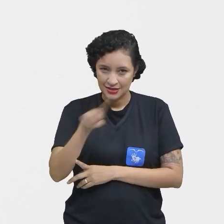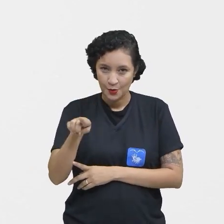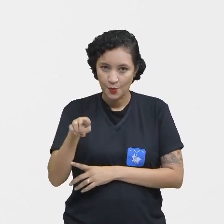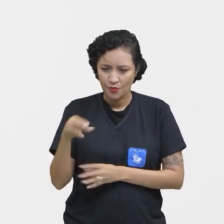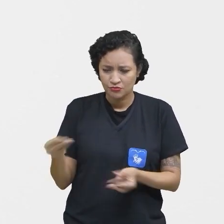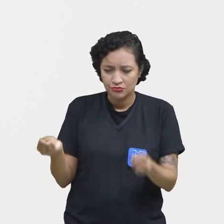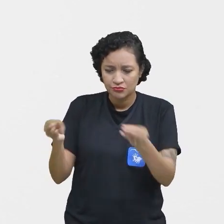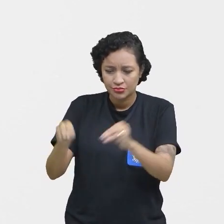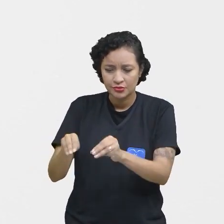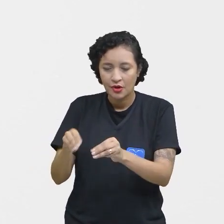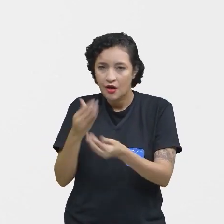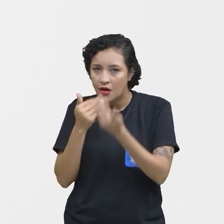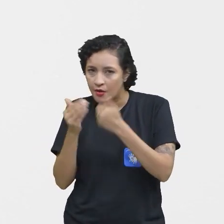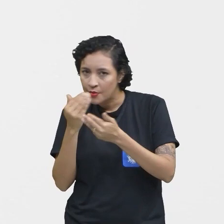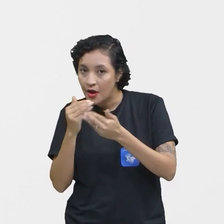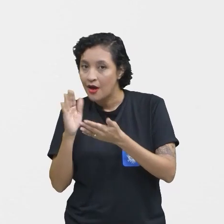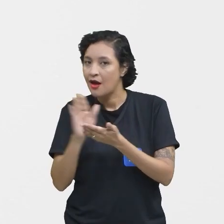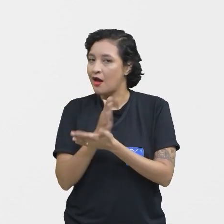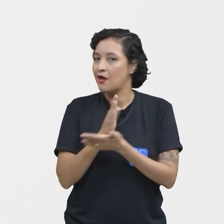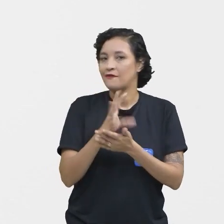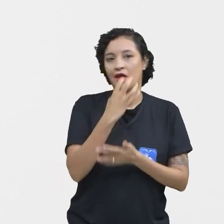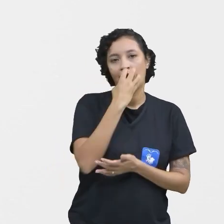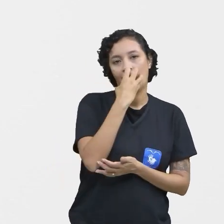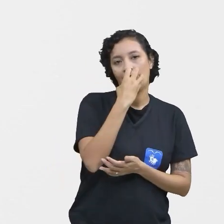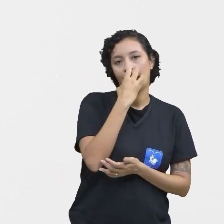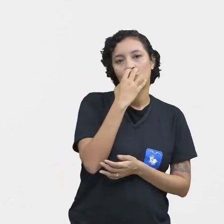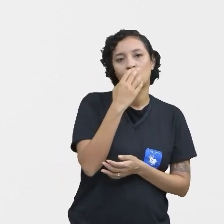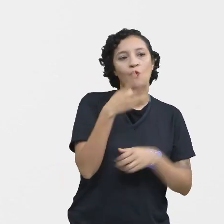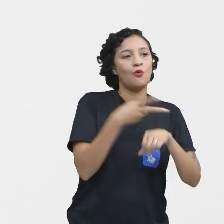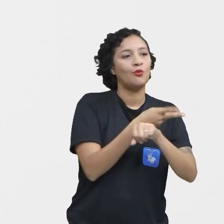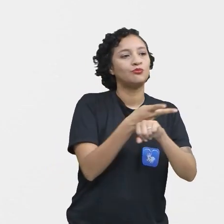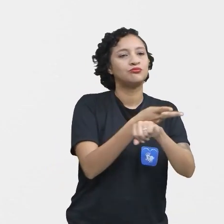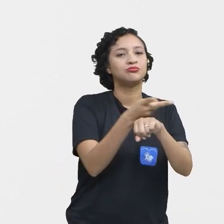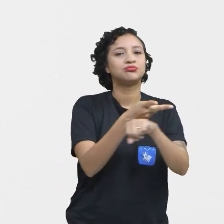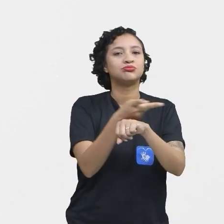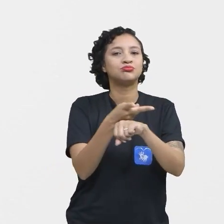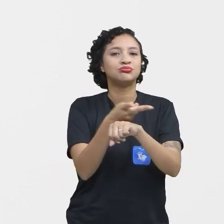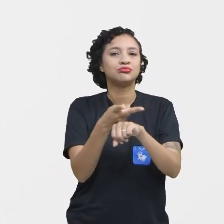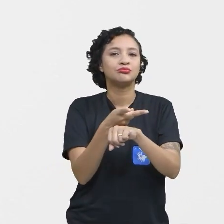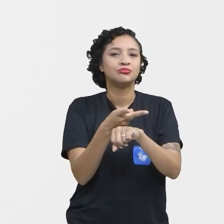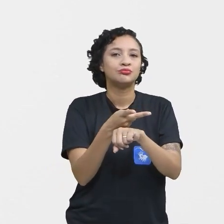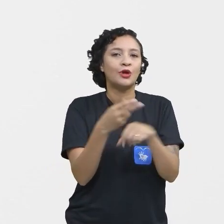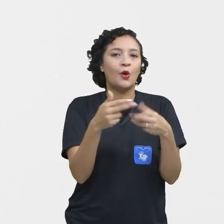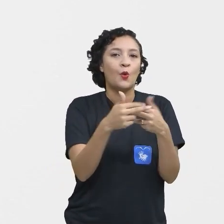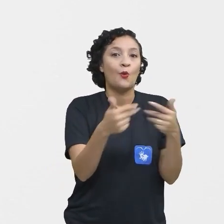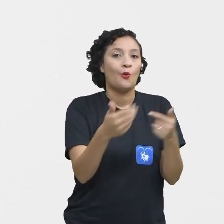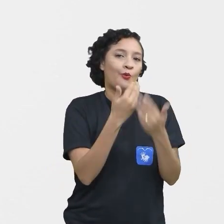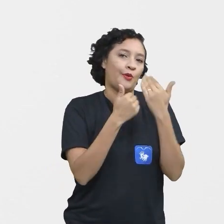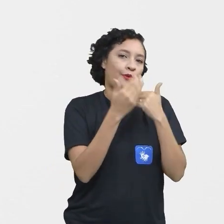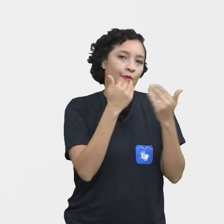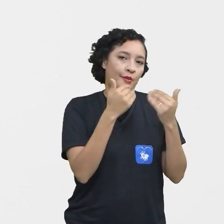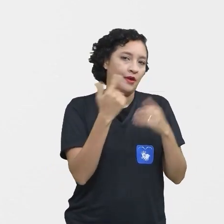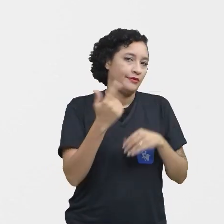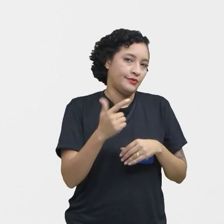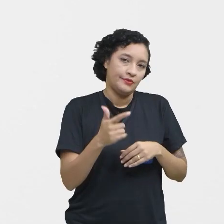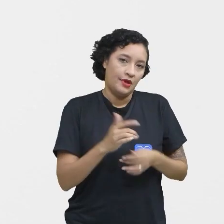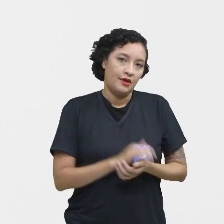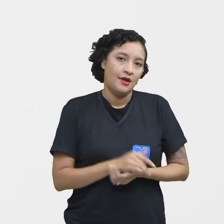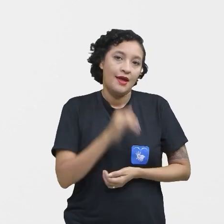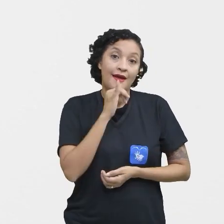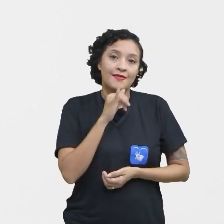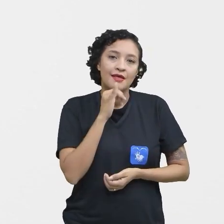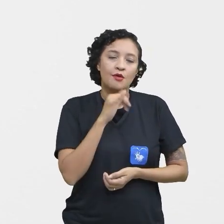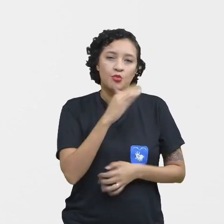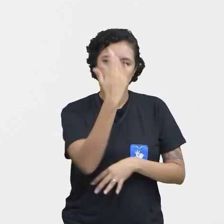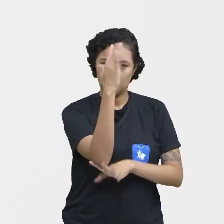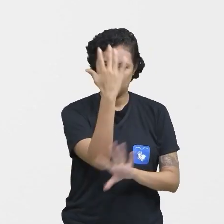na natureza não é assim. Ele precisa buscar a presa dele, né? Ele precisa, como os cachorros do mato, né? Ele